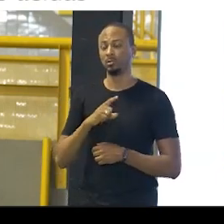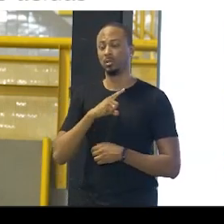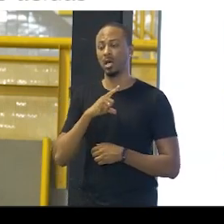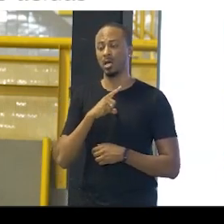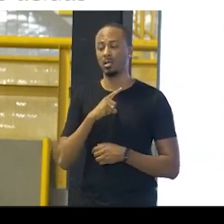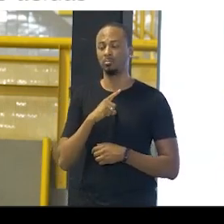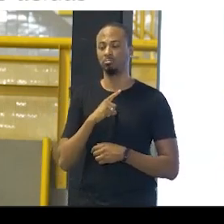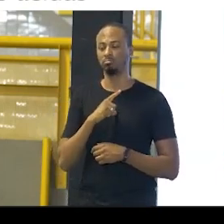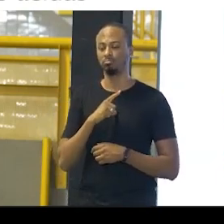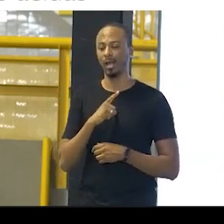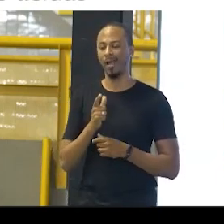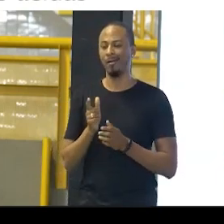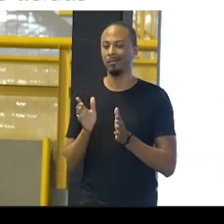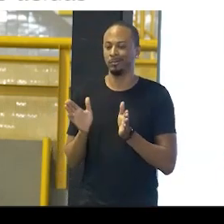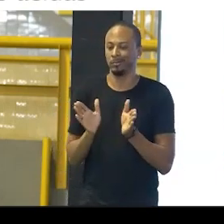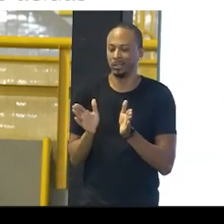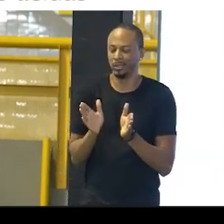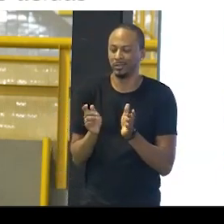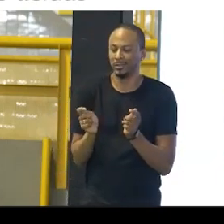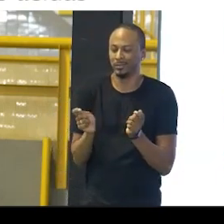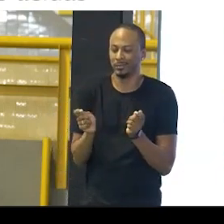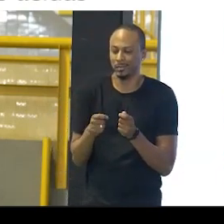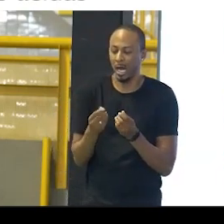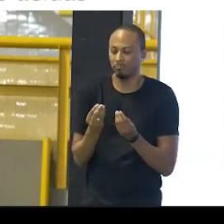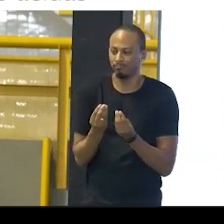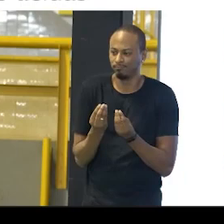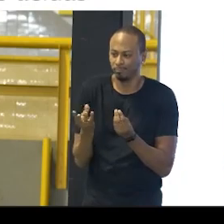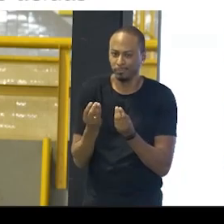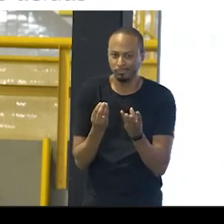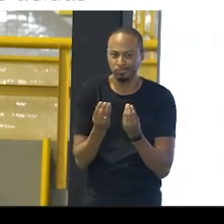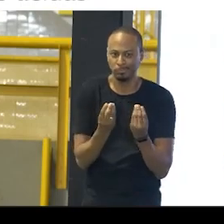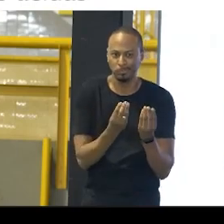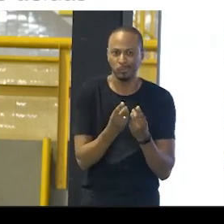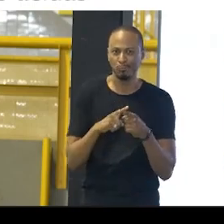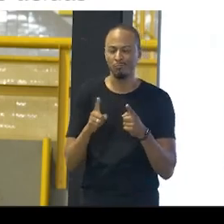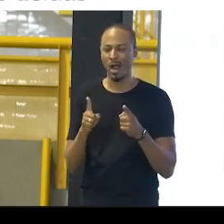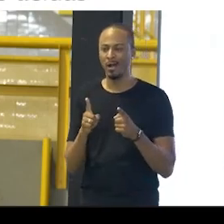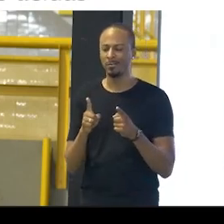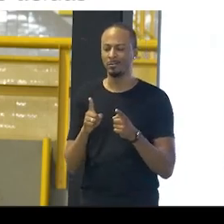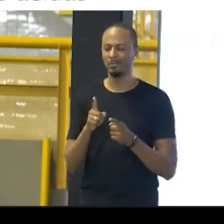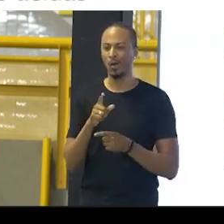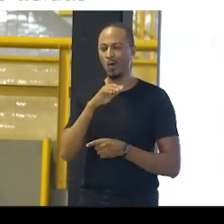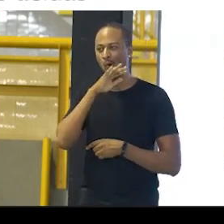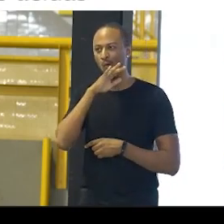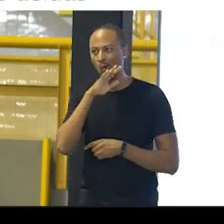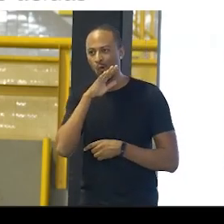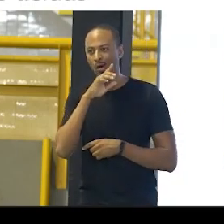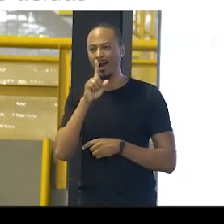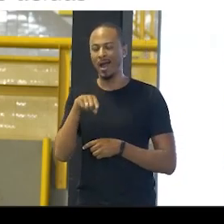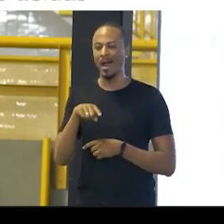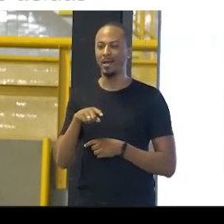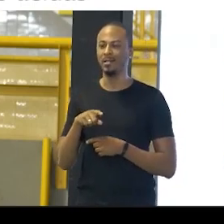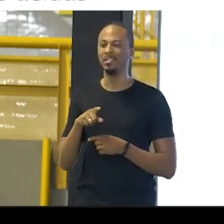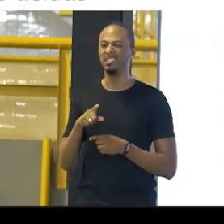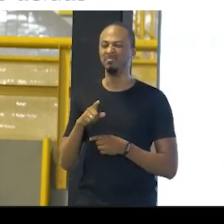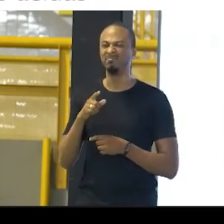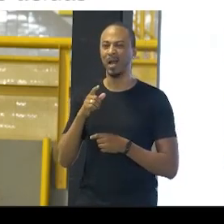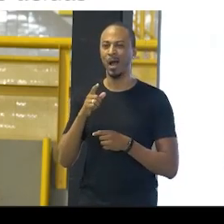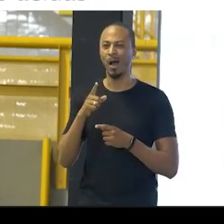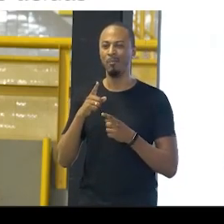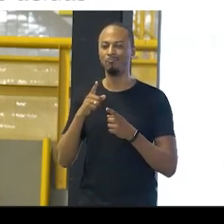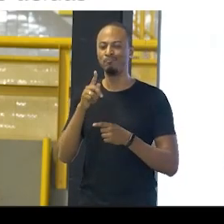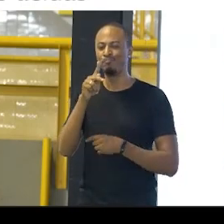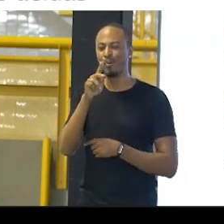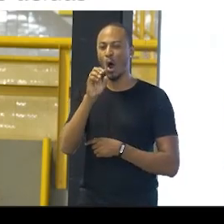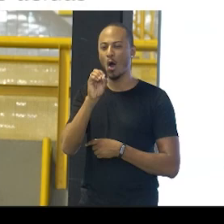simples, acessibilidade. Recurso não renovável, grande poluente e o principal